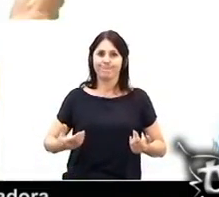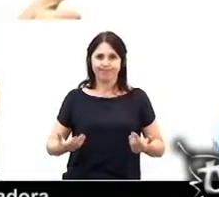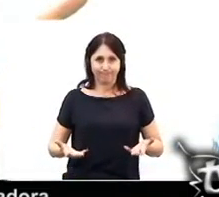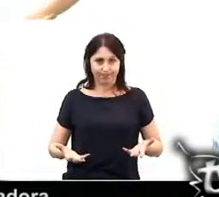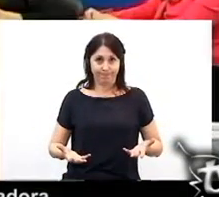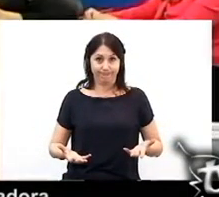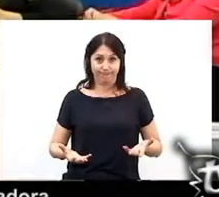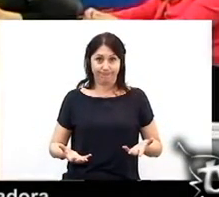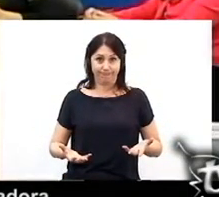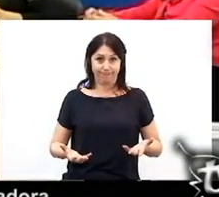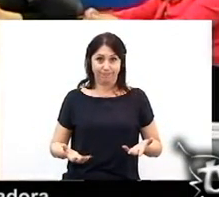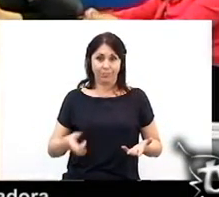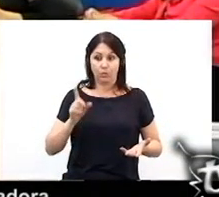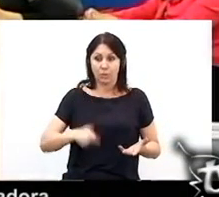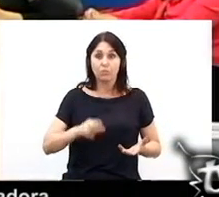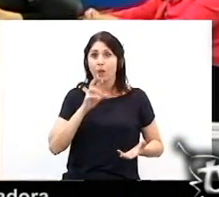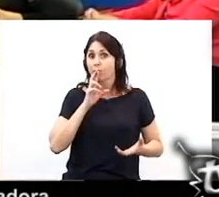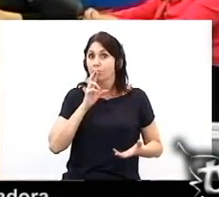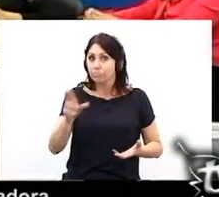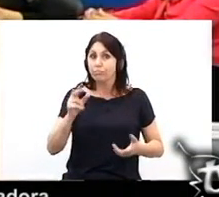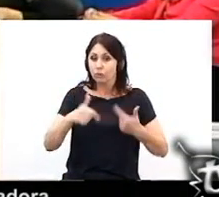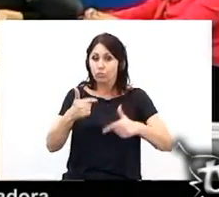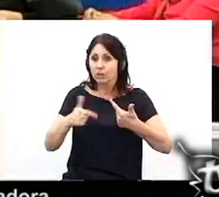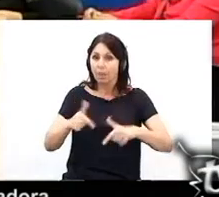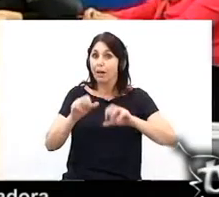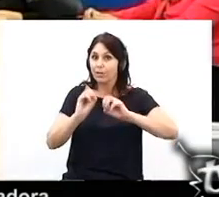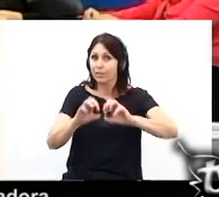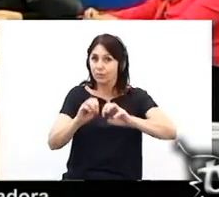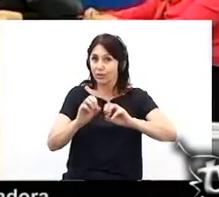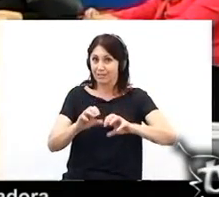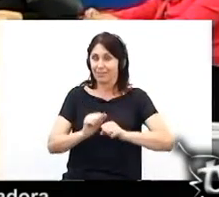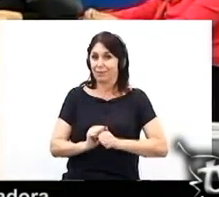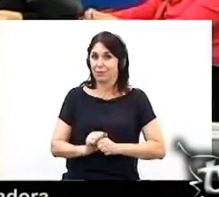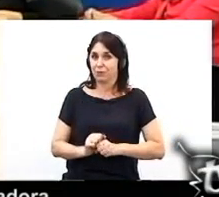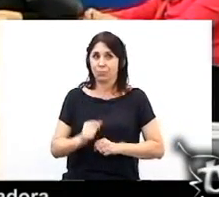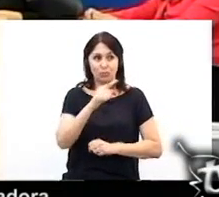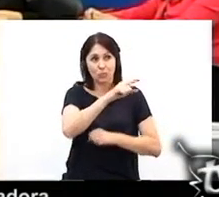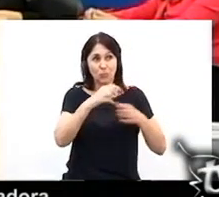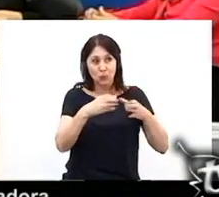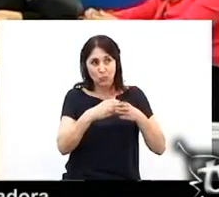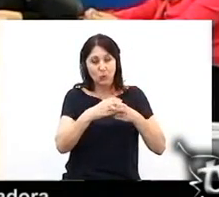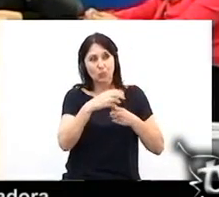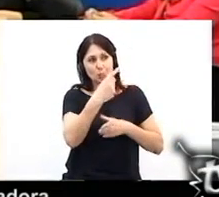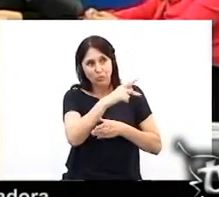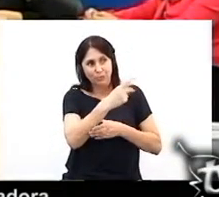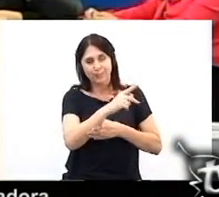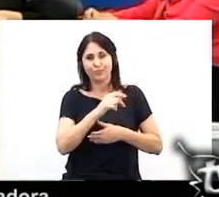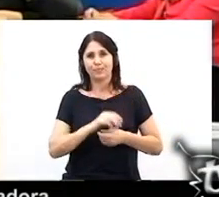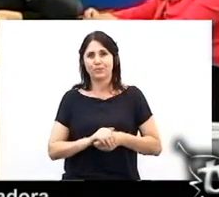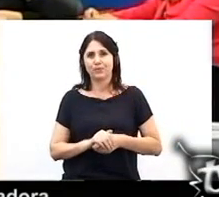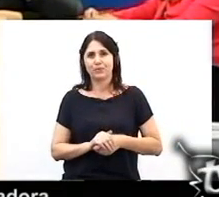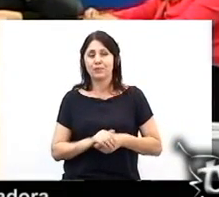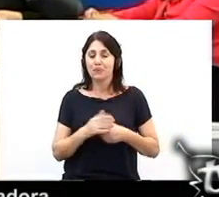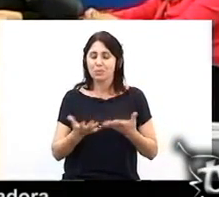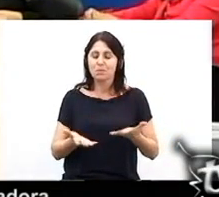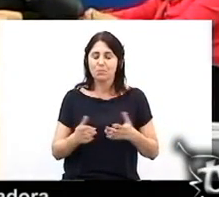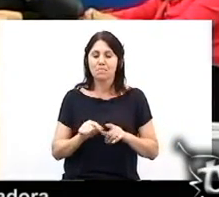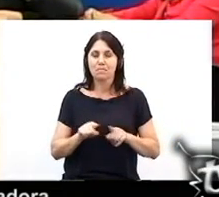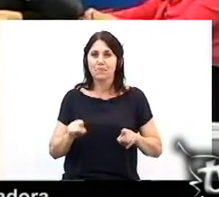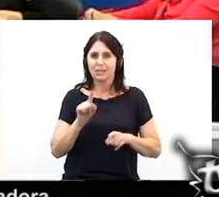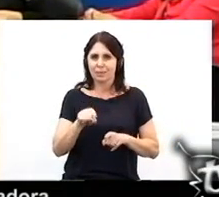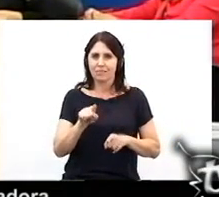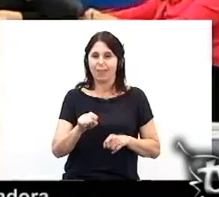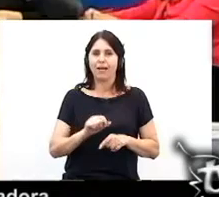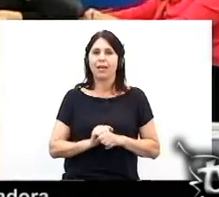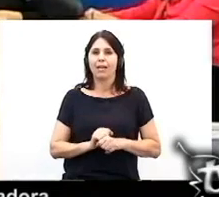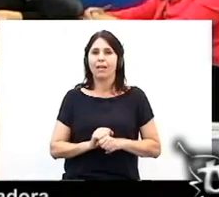esquina. Às vezes eu digo, filho, não precisa. Ou digo, filho, pode sentar aqui que a gente só vai até ali. Não, mãe, é na cadeirinha e com